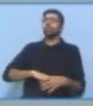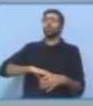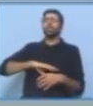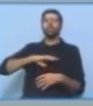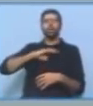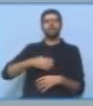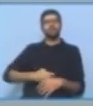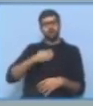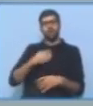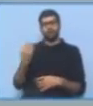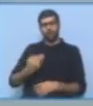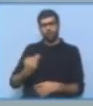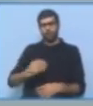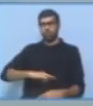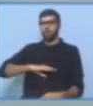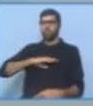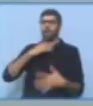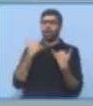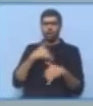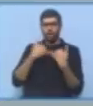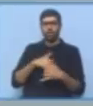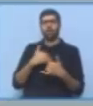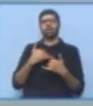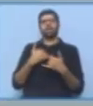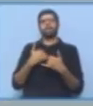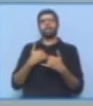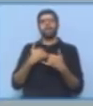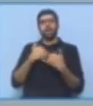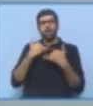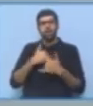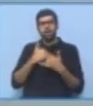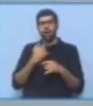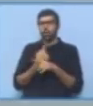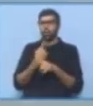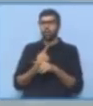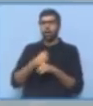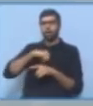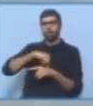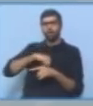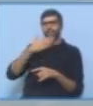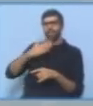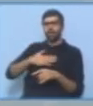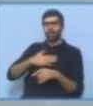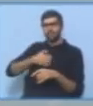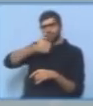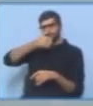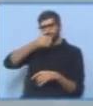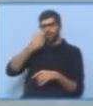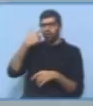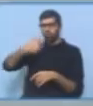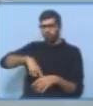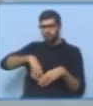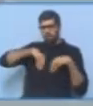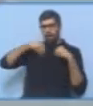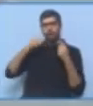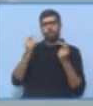senti literalmente esta alegria, esta coisa tão grande que nos preenche corpo,